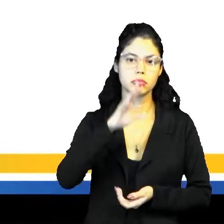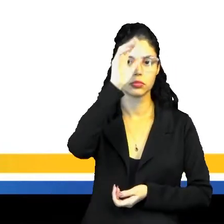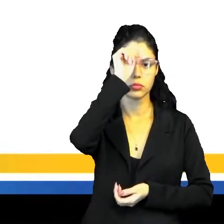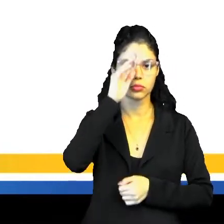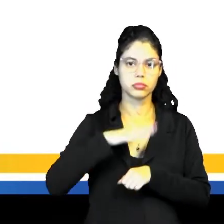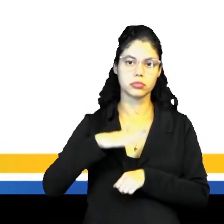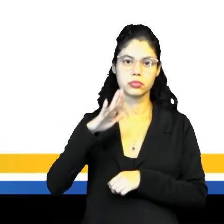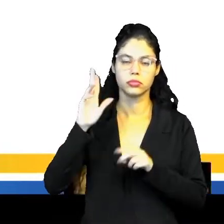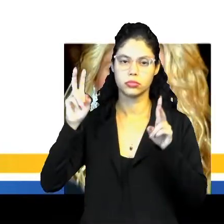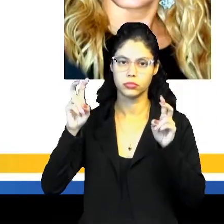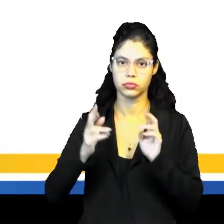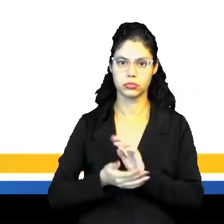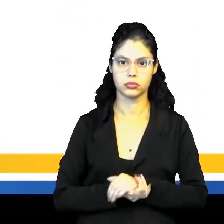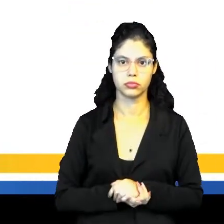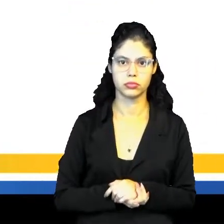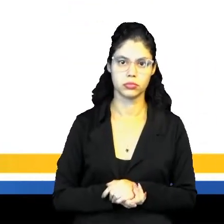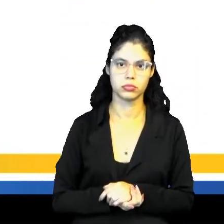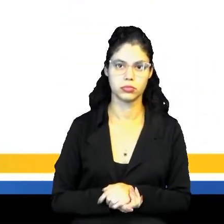pouco mais sobre isso.